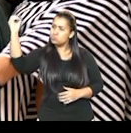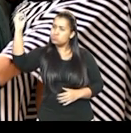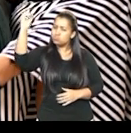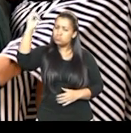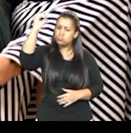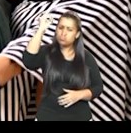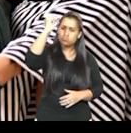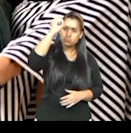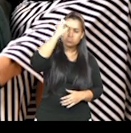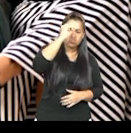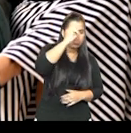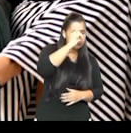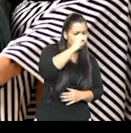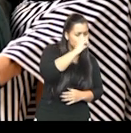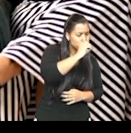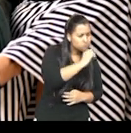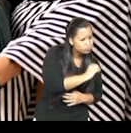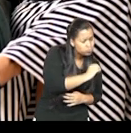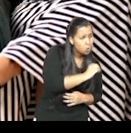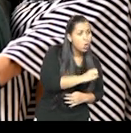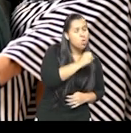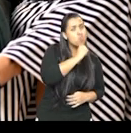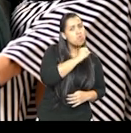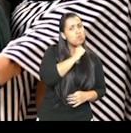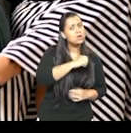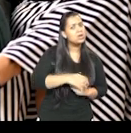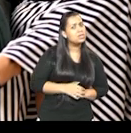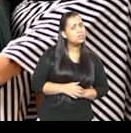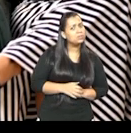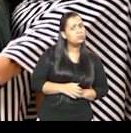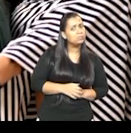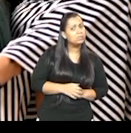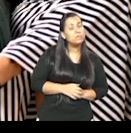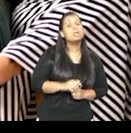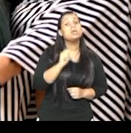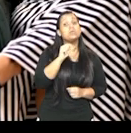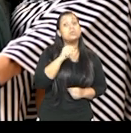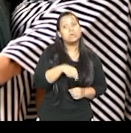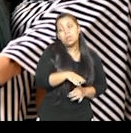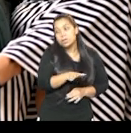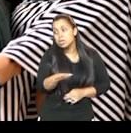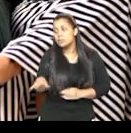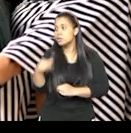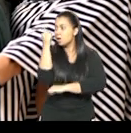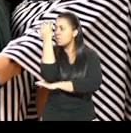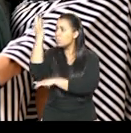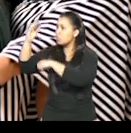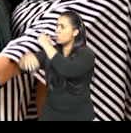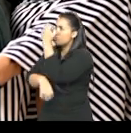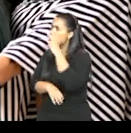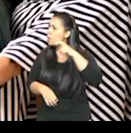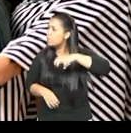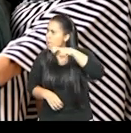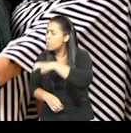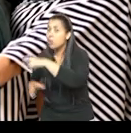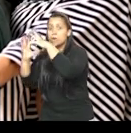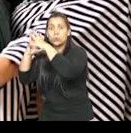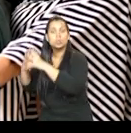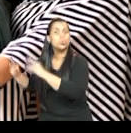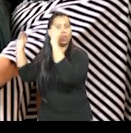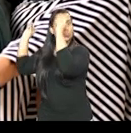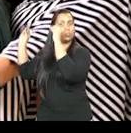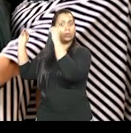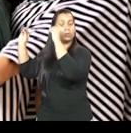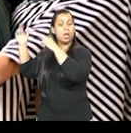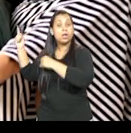tinha um hábito que a todos intrigava. Ele se embrenhava pela mata e desaparecia, só voltando para